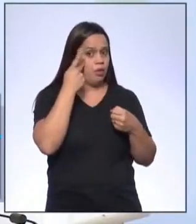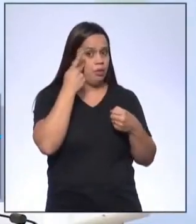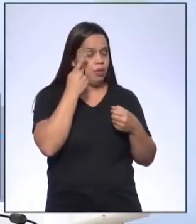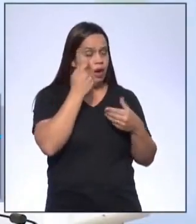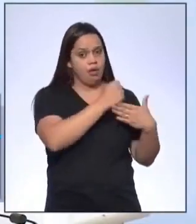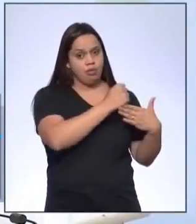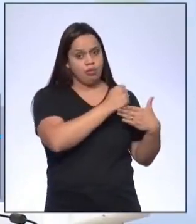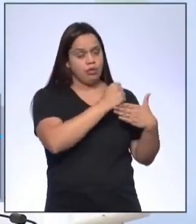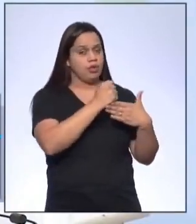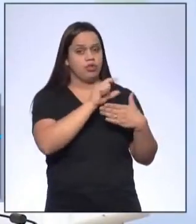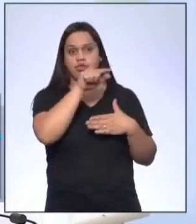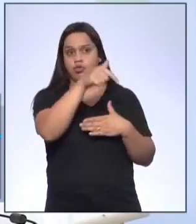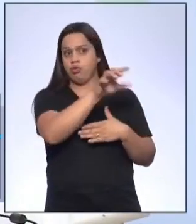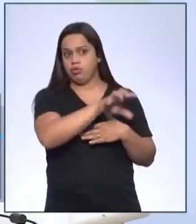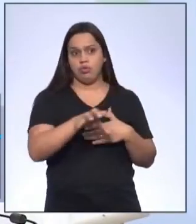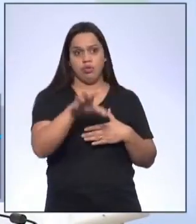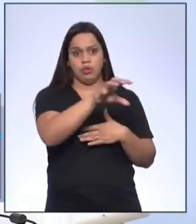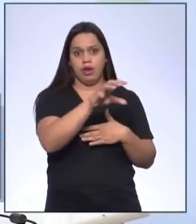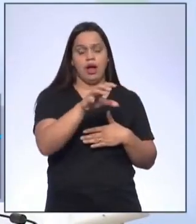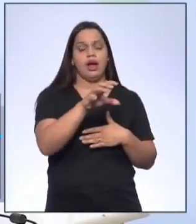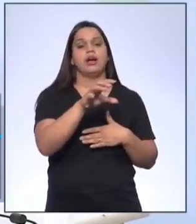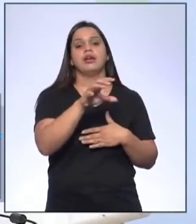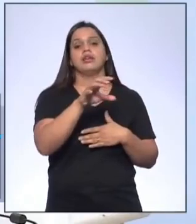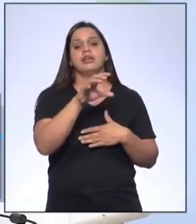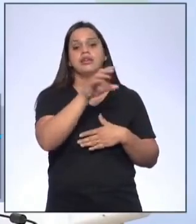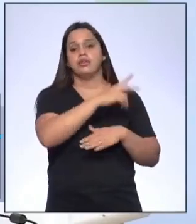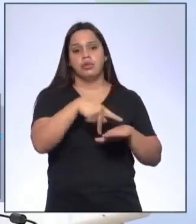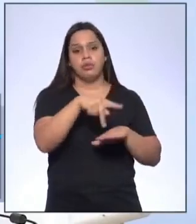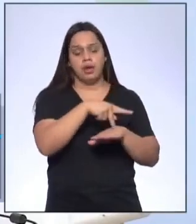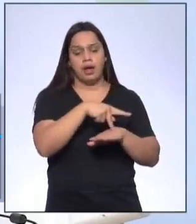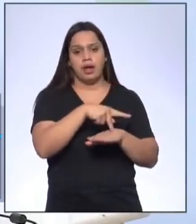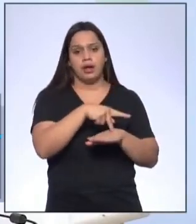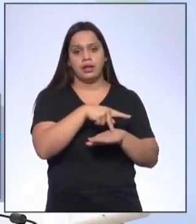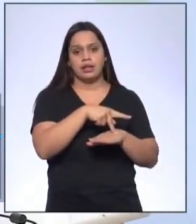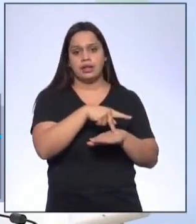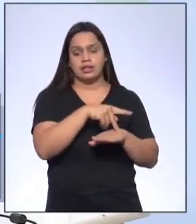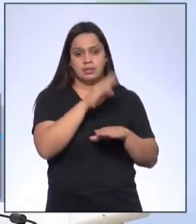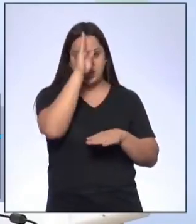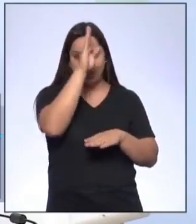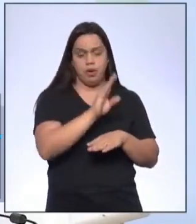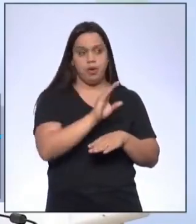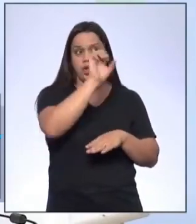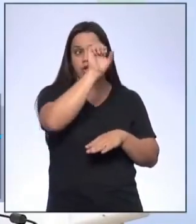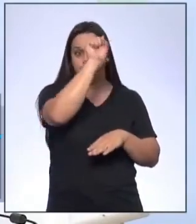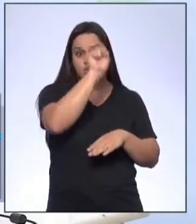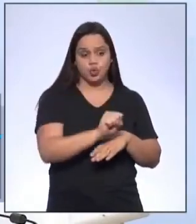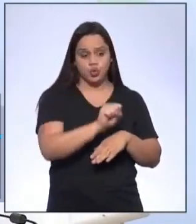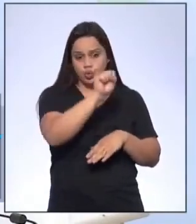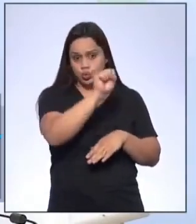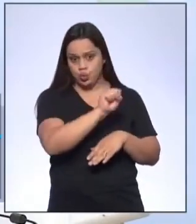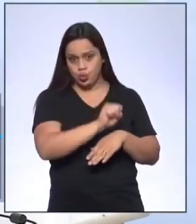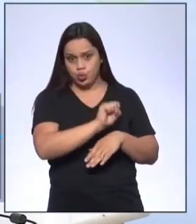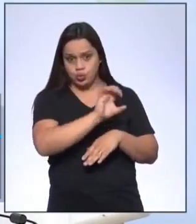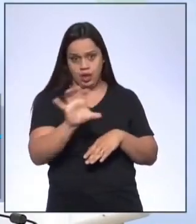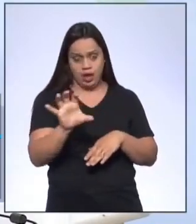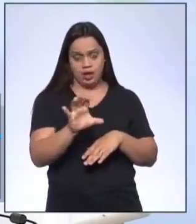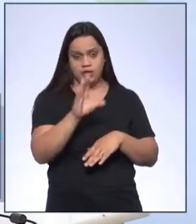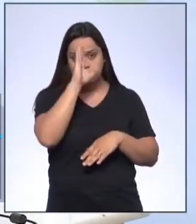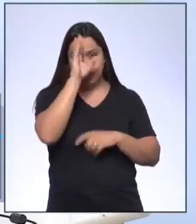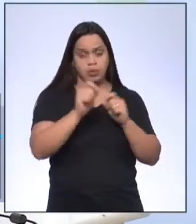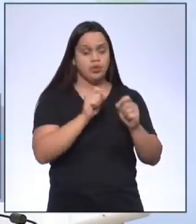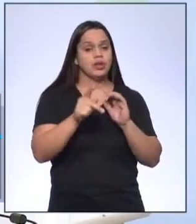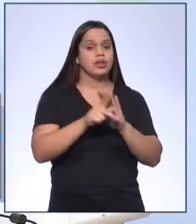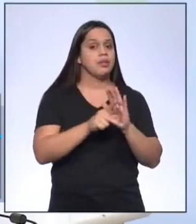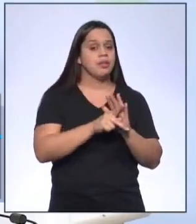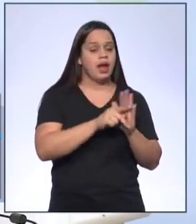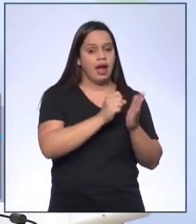regiões do país, principalmente na região sul e sudeste, para os portos, né? Principalmente o Porto de Santos. Né? O Porto de Santos ele começa